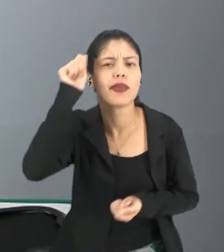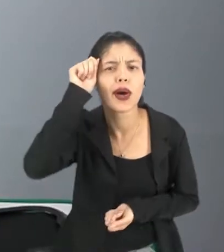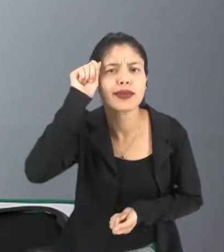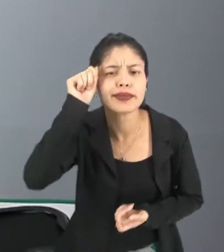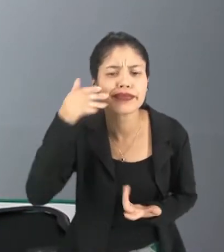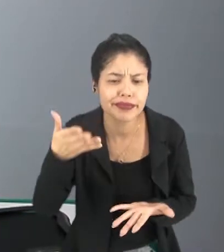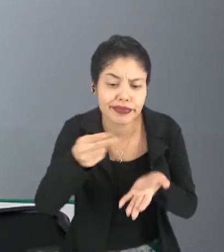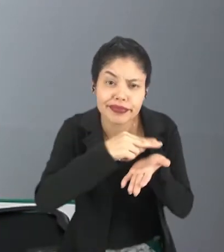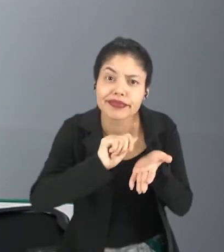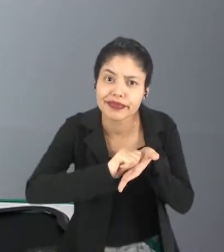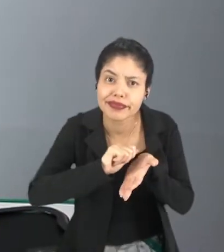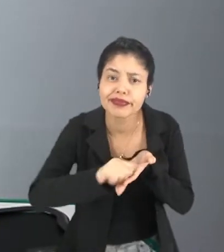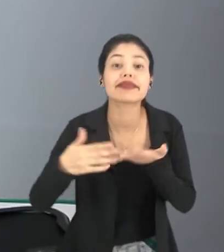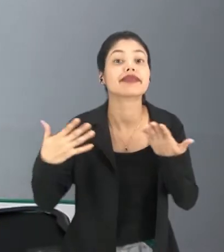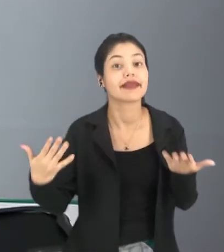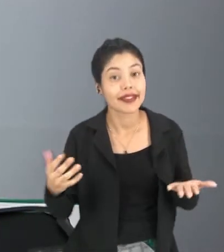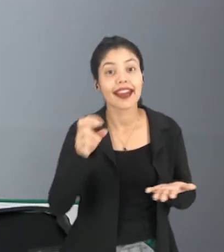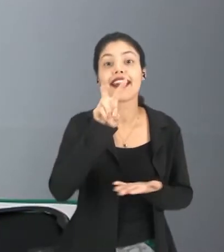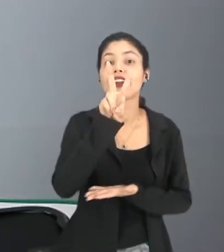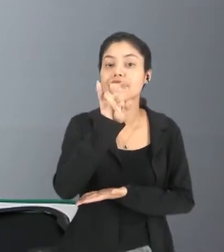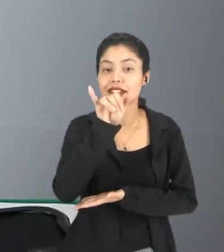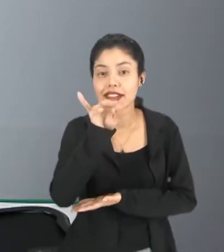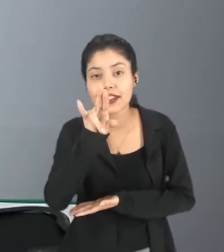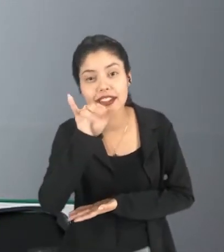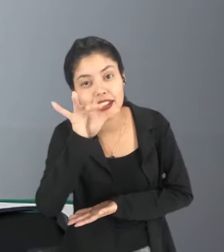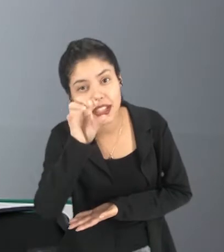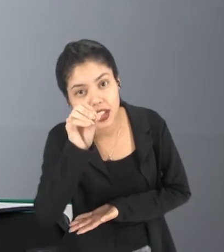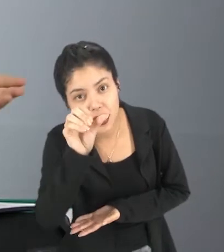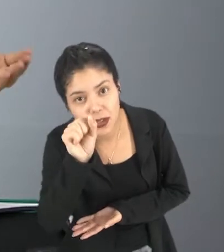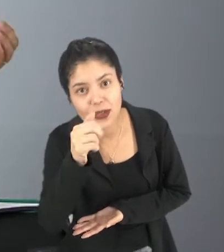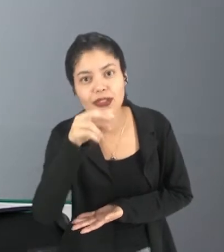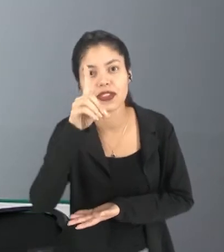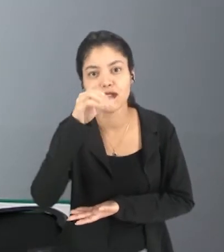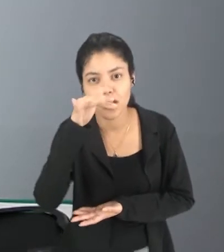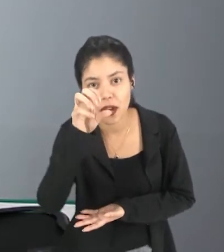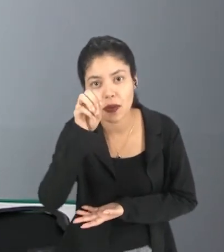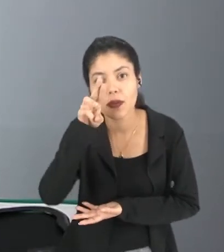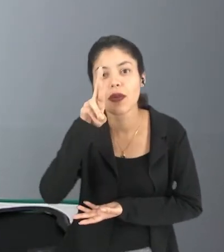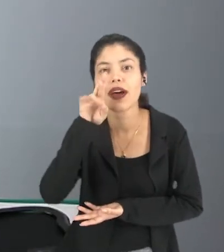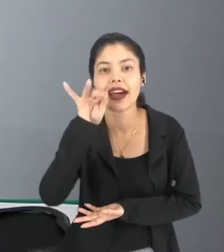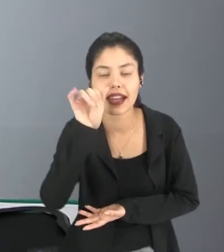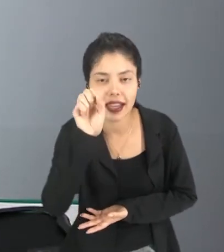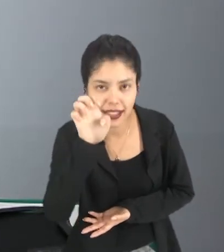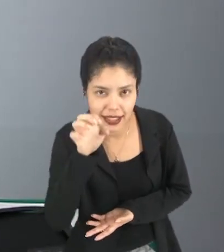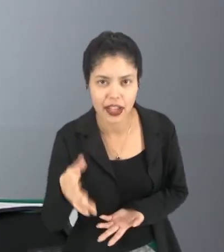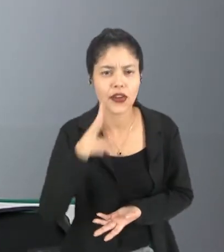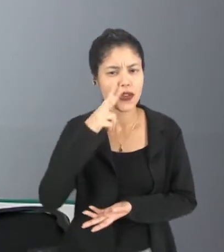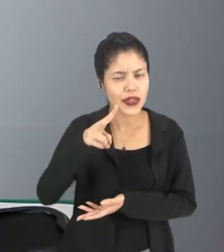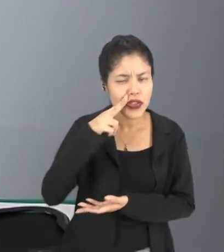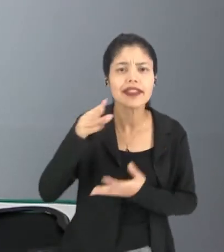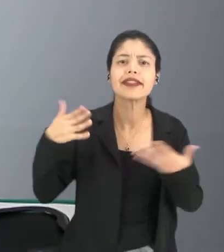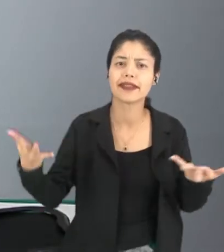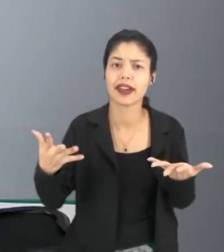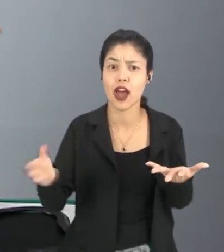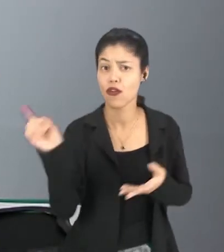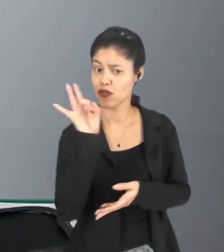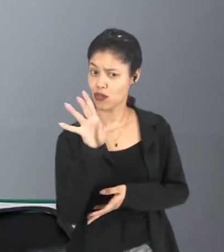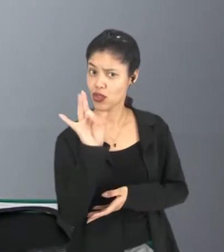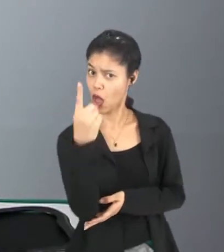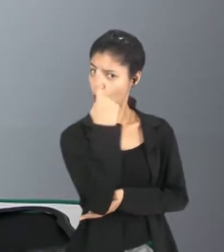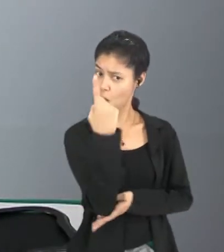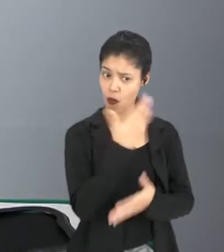desse poema? Vinícius de Moraes. Muito bem. Vocês viram que não foi só